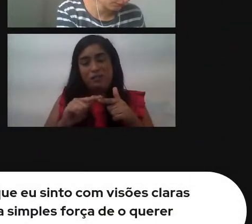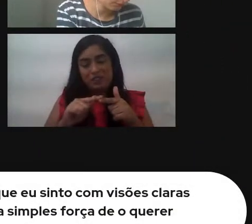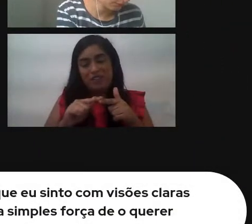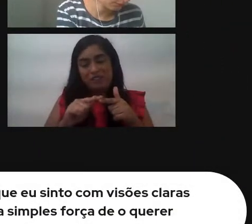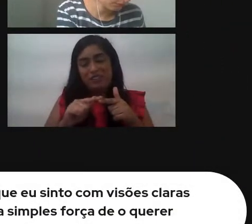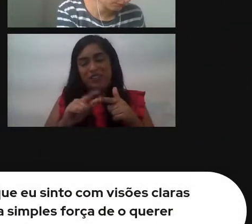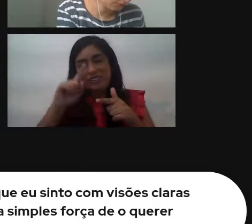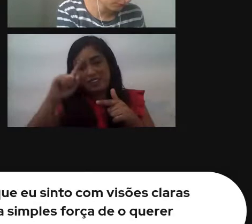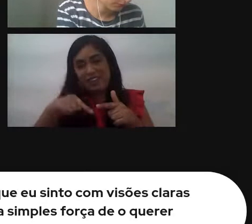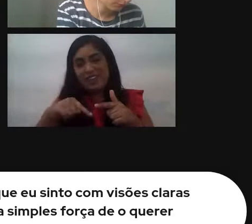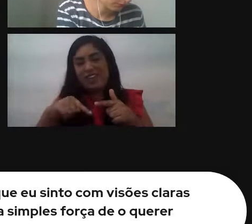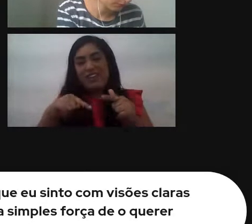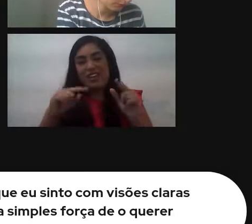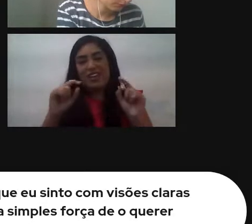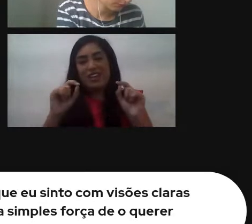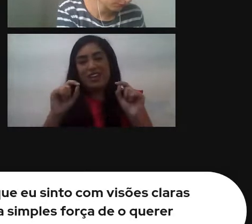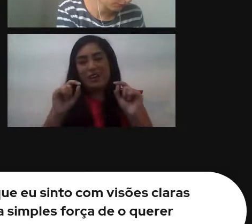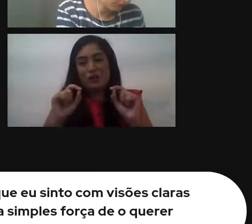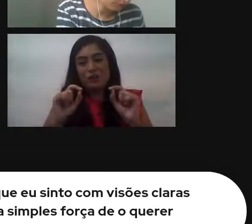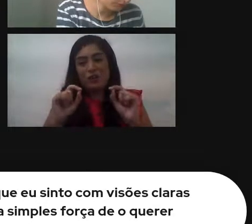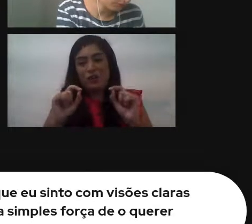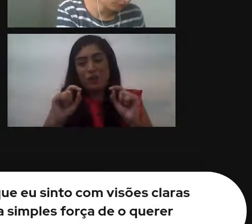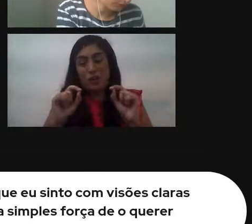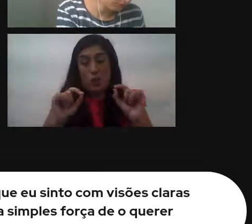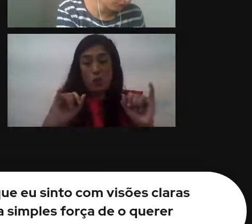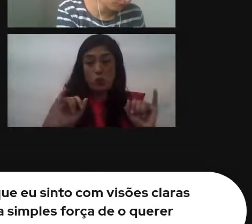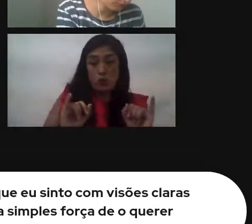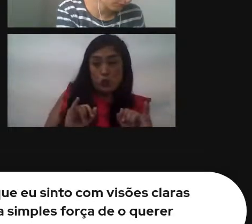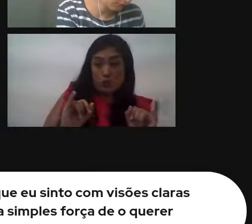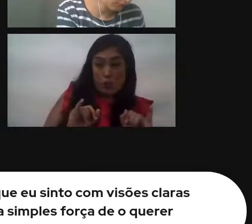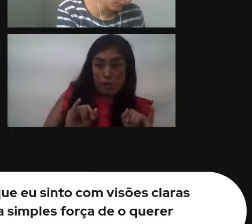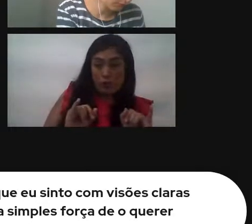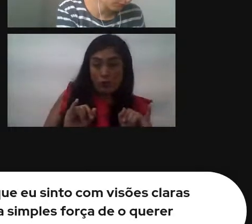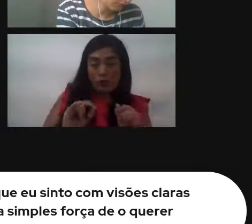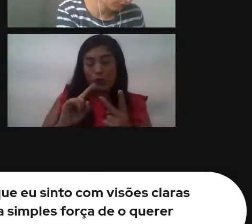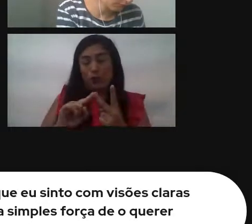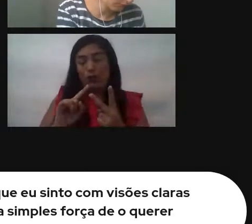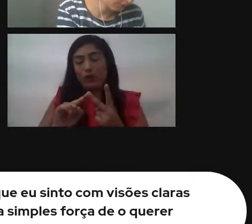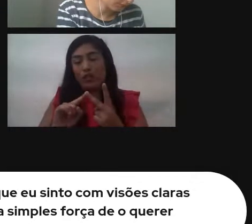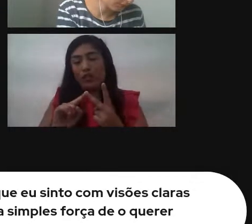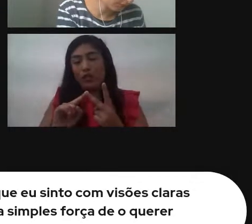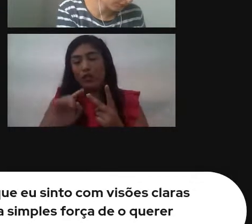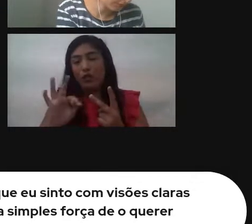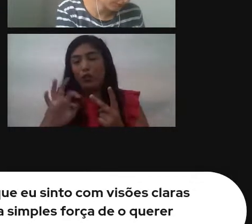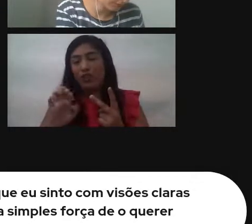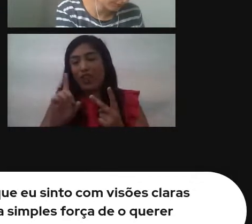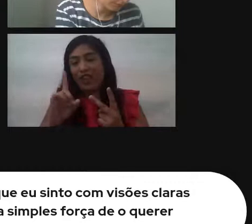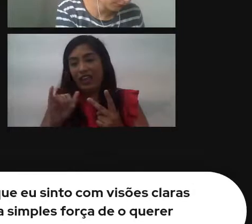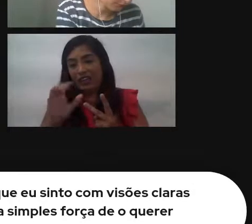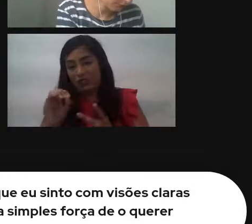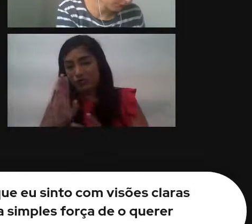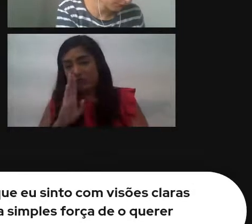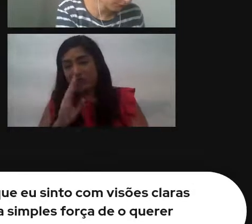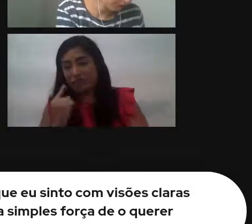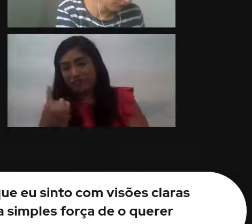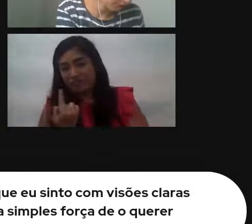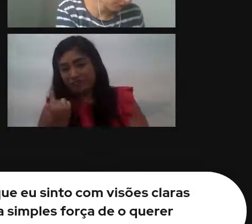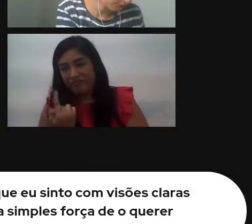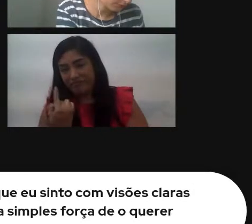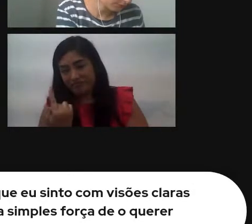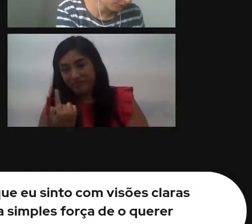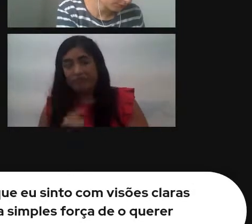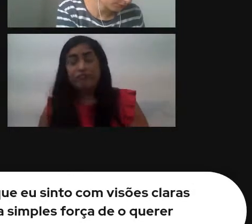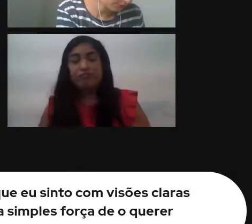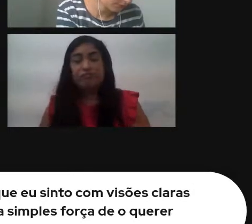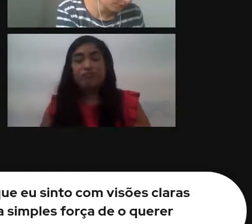o movimento pendular entre o sofrimento e o tédio. E aí eu trago dois trechos do livro do Desassossego sobre isso. O